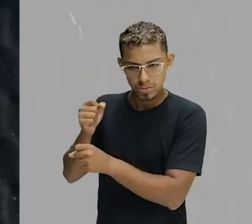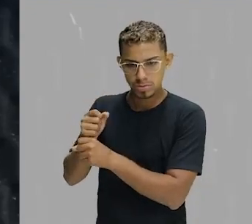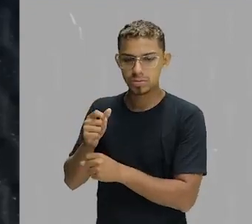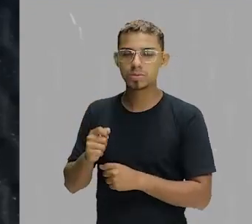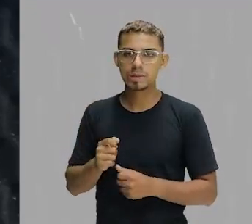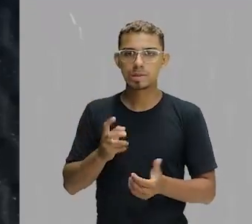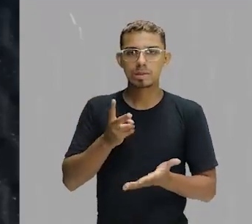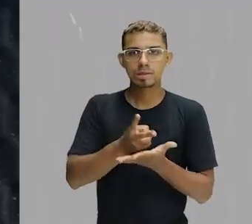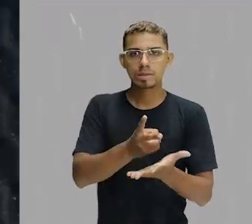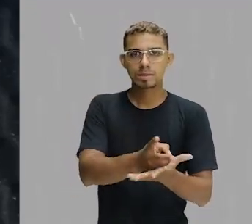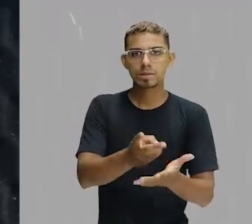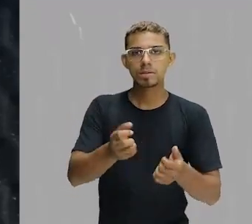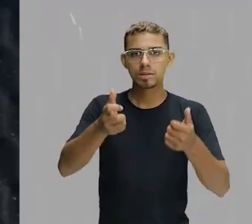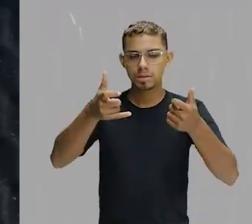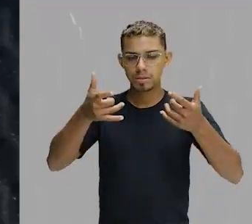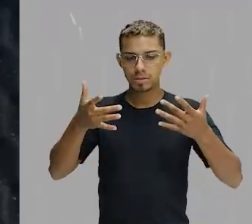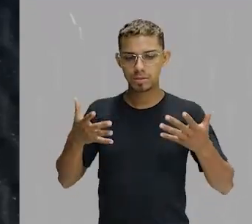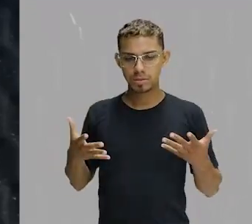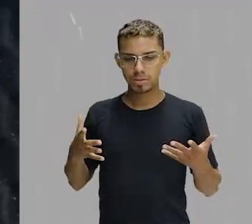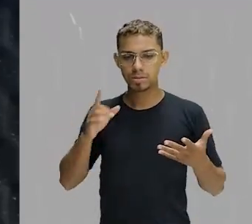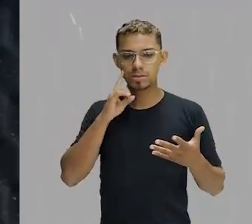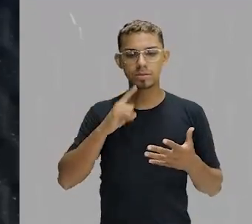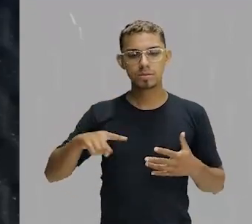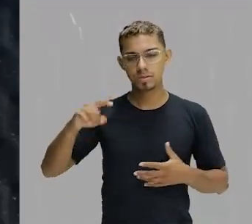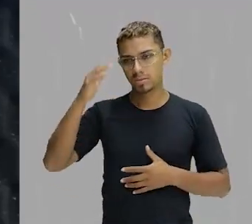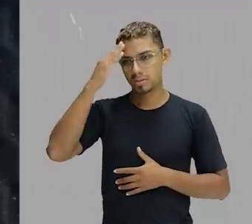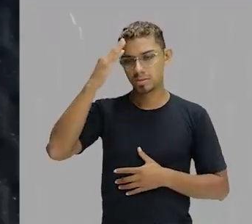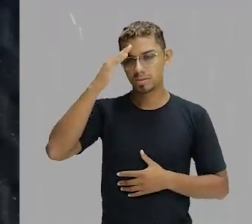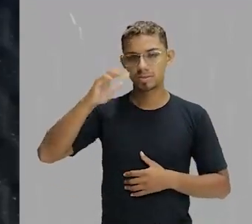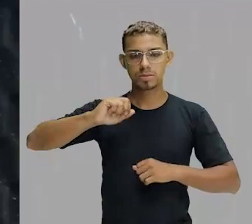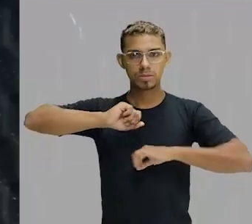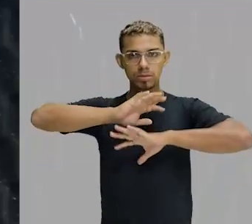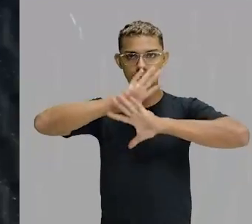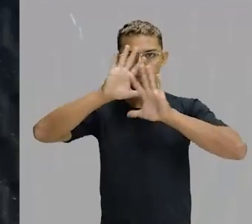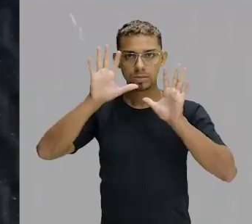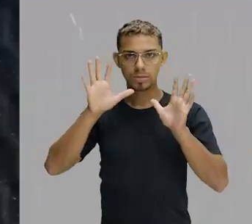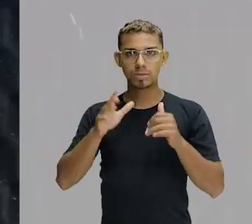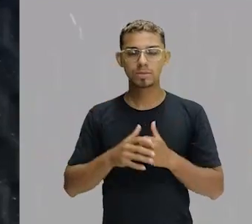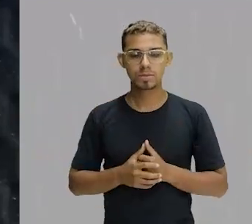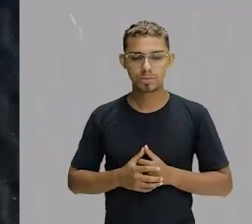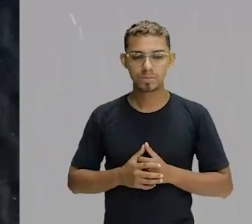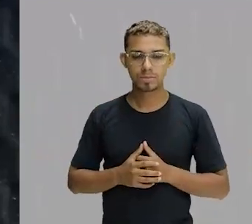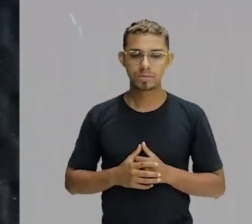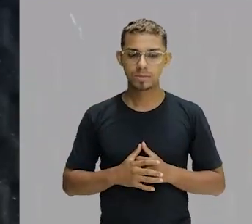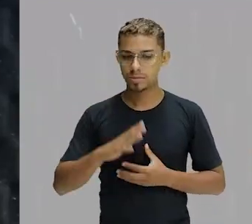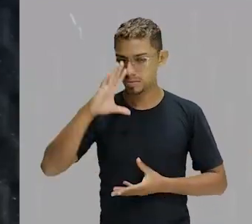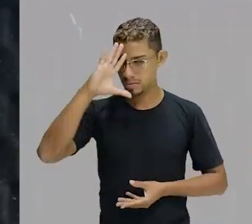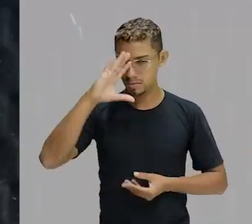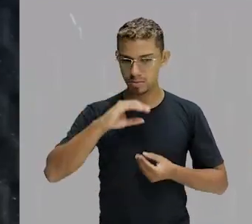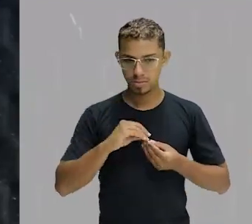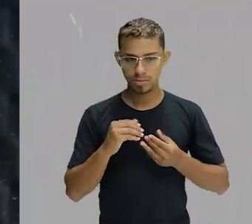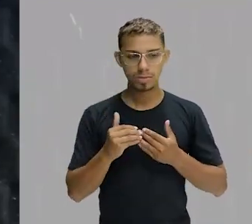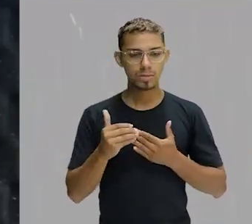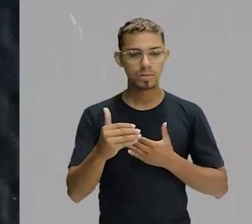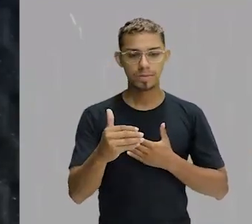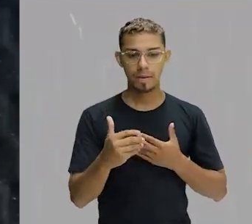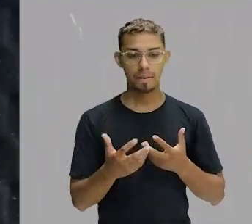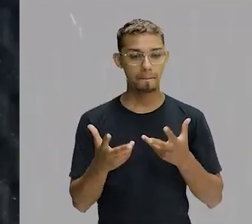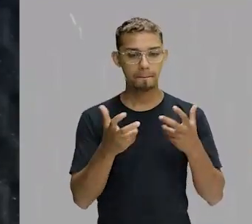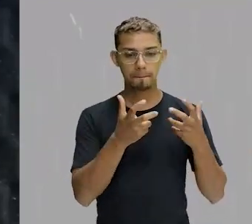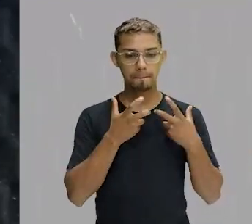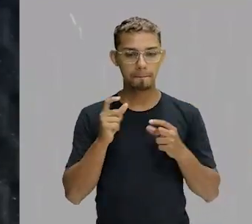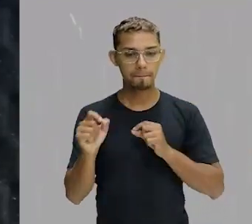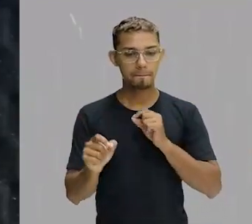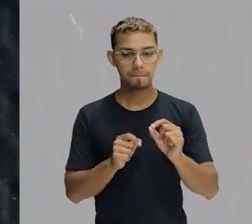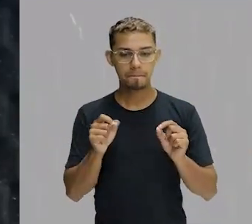tempo explicando aqui, para você entender e tentar fazer no manual, tá bom? Continuando. Perceba que a gente está trabalhando